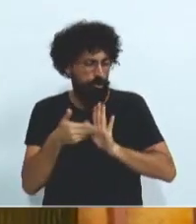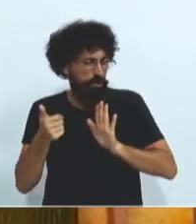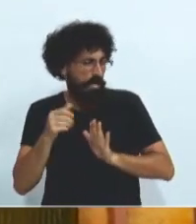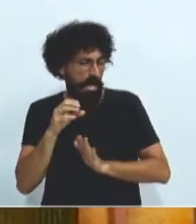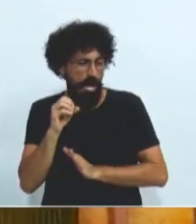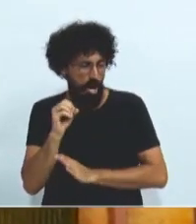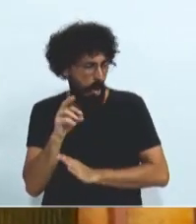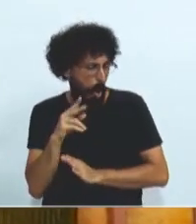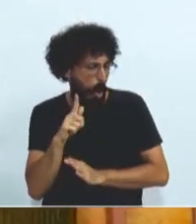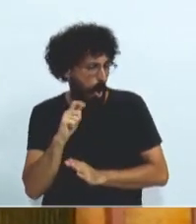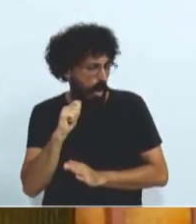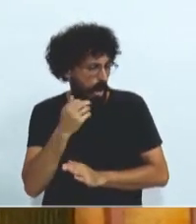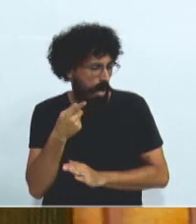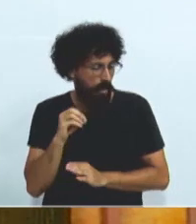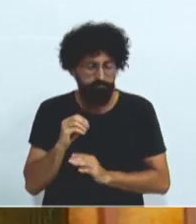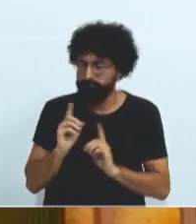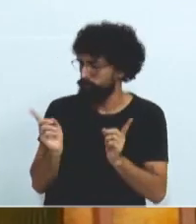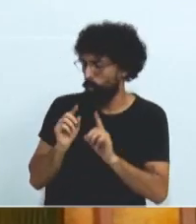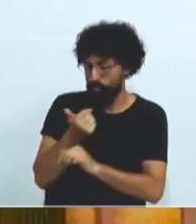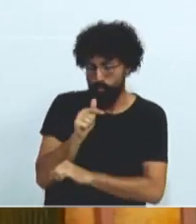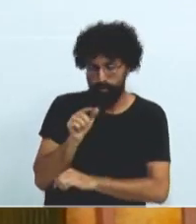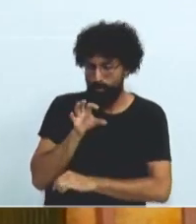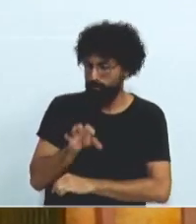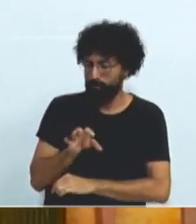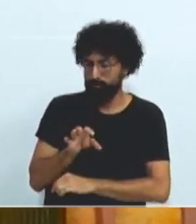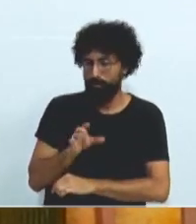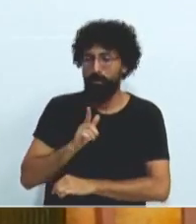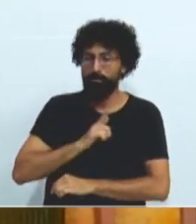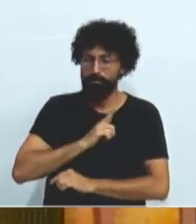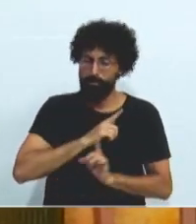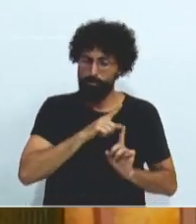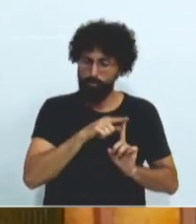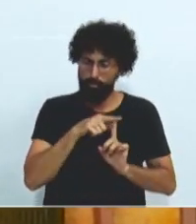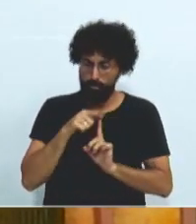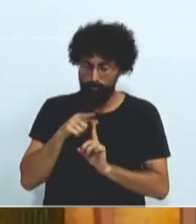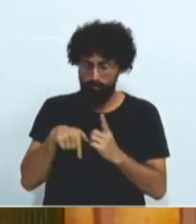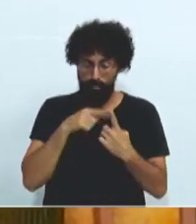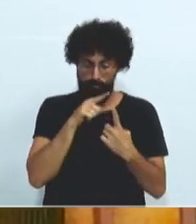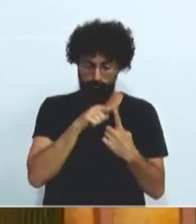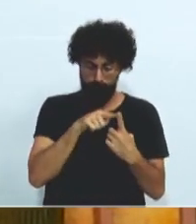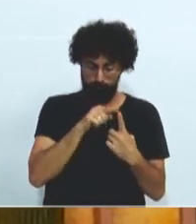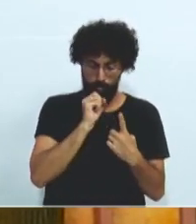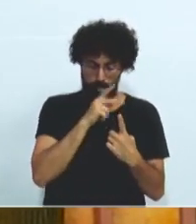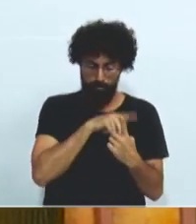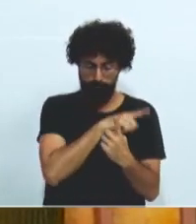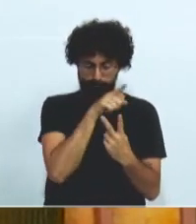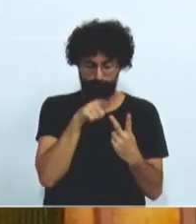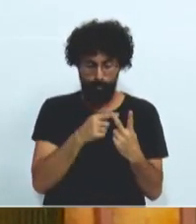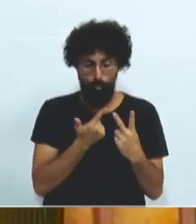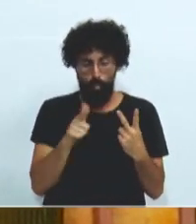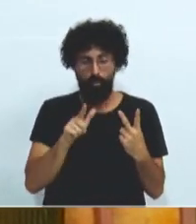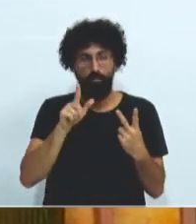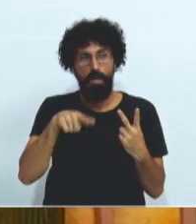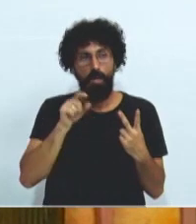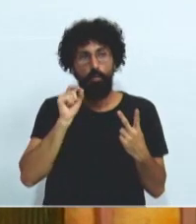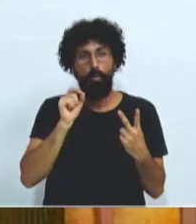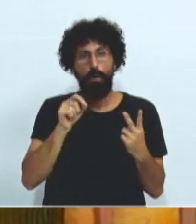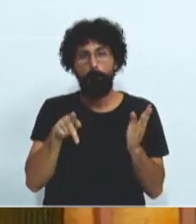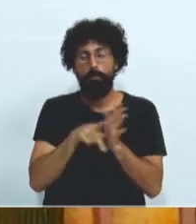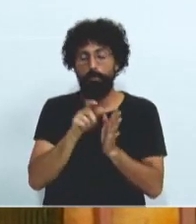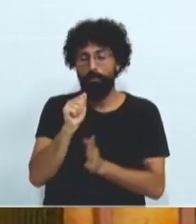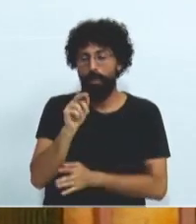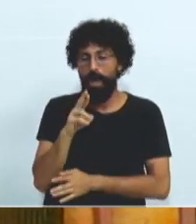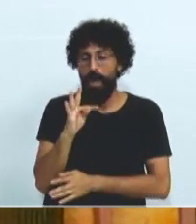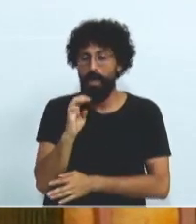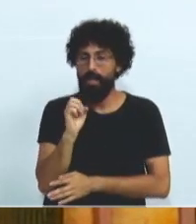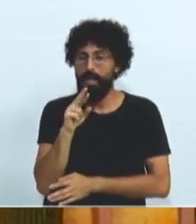se recompõe normalmente. Existe uma outra modalidade, que é através de aférese. Nessa, não é feito através do osso. Isso o médico,